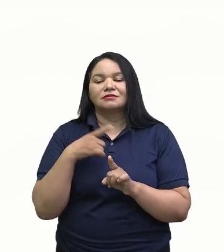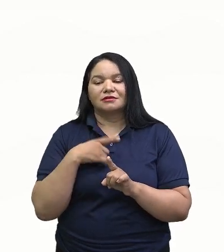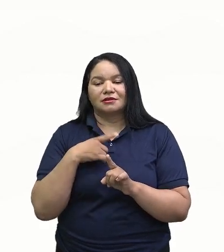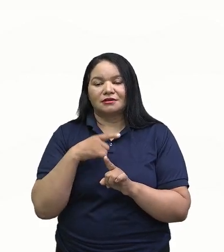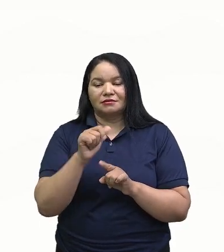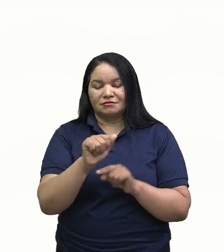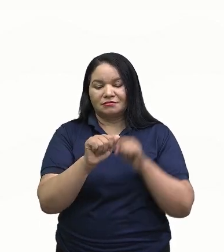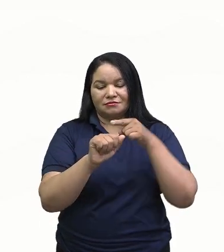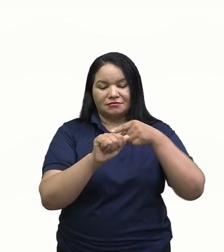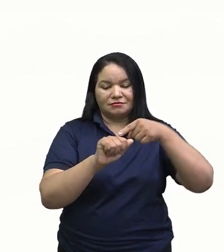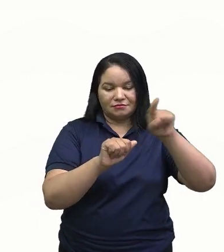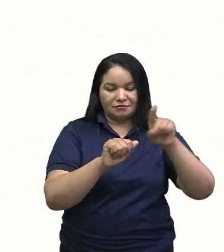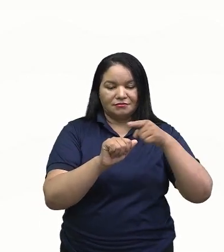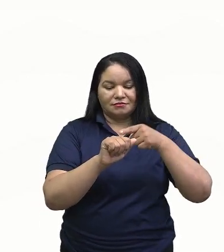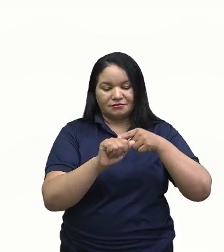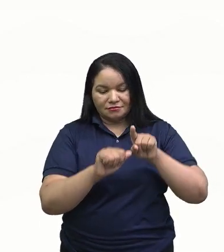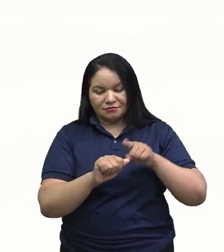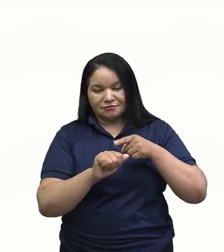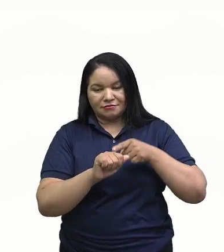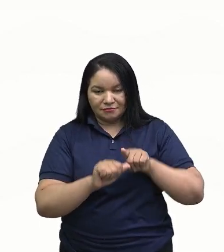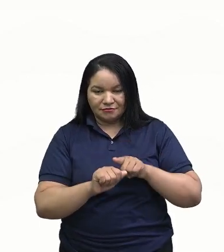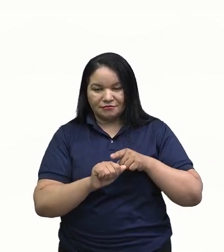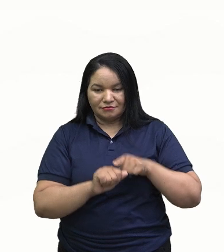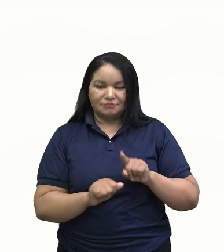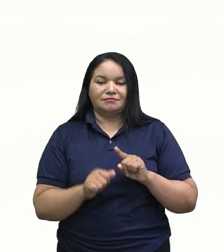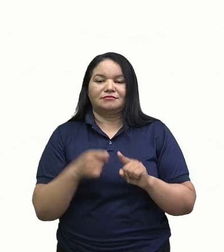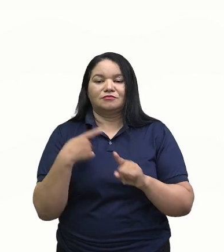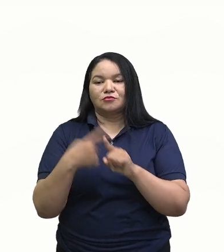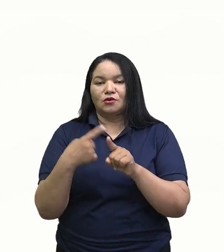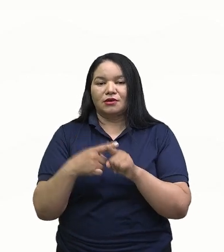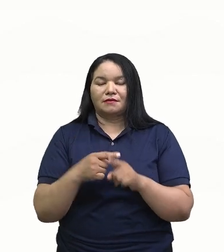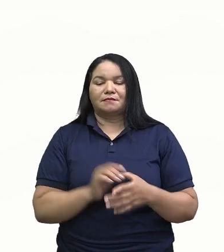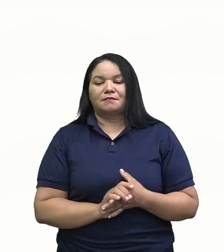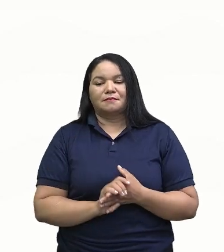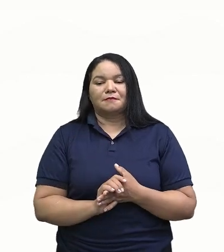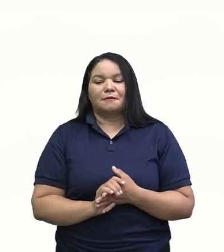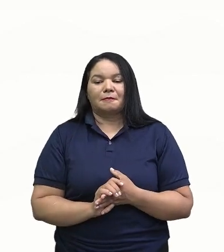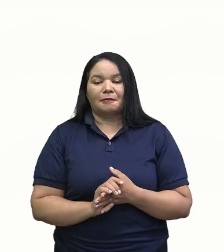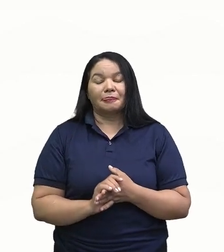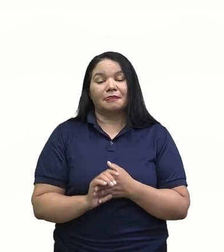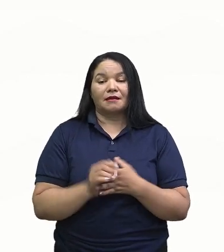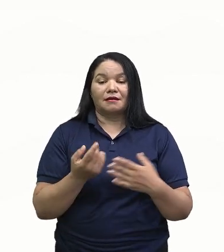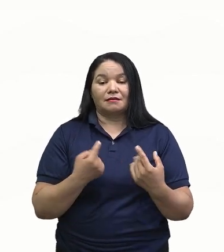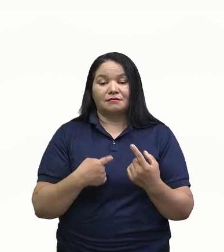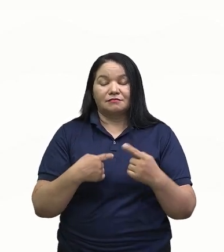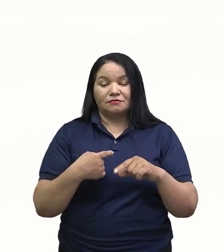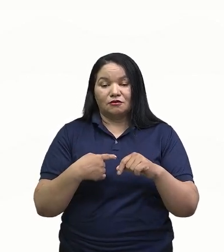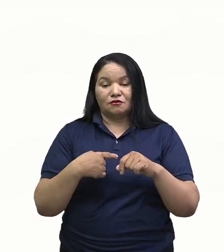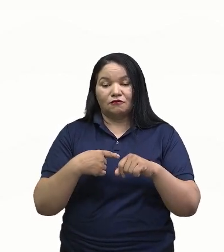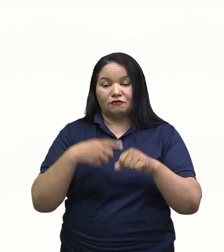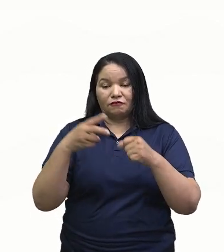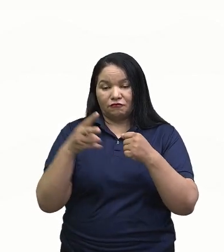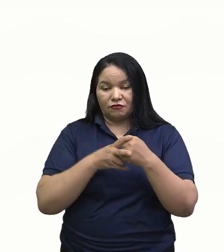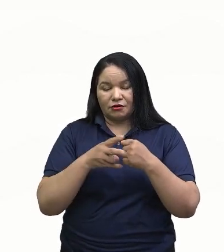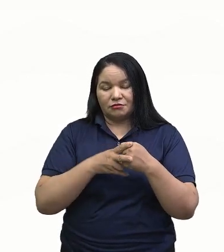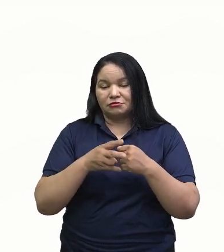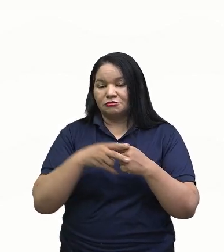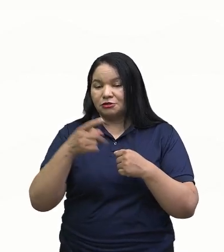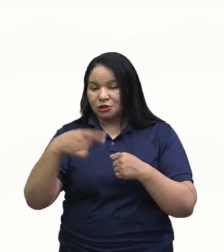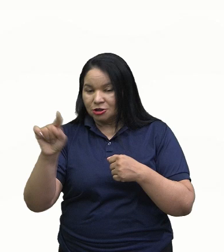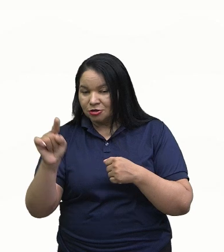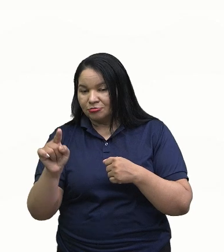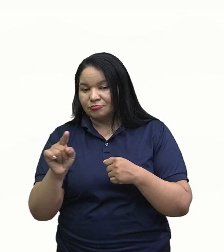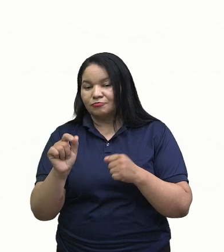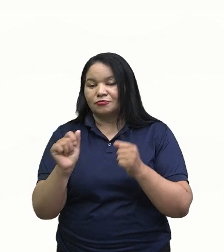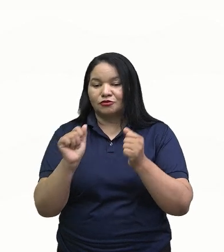acontecerá a crase, certo? Por quê? Por causa da regência do verbo ir com as